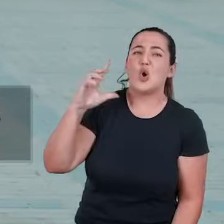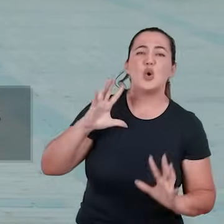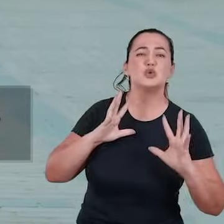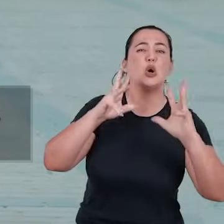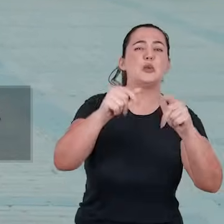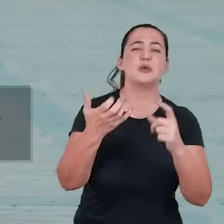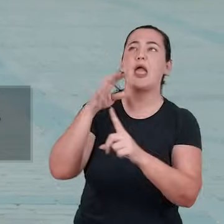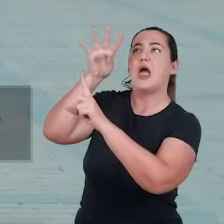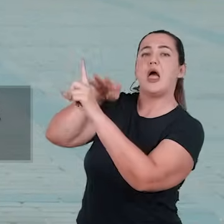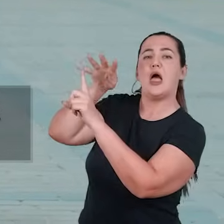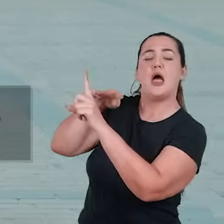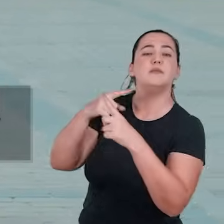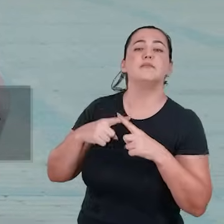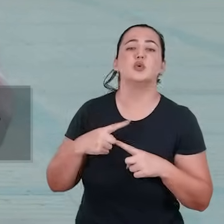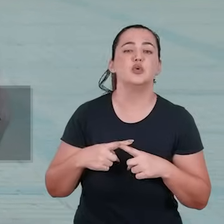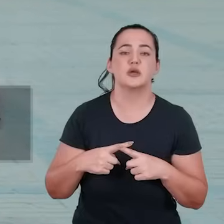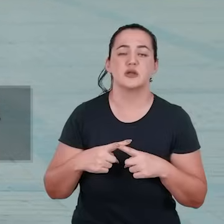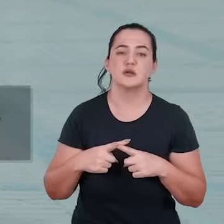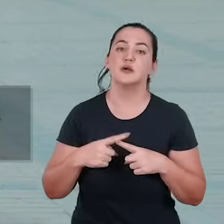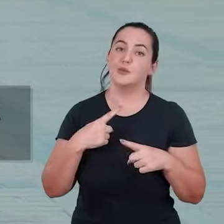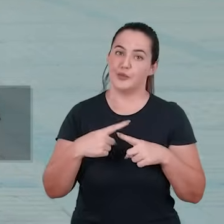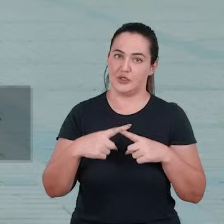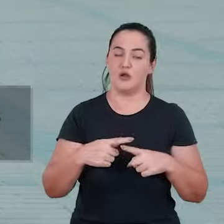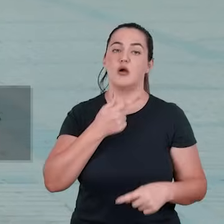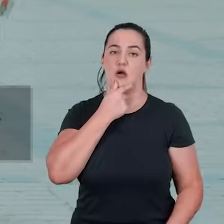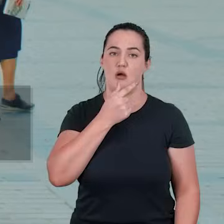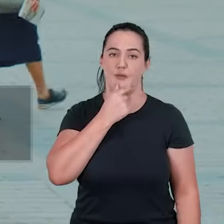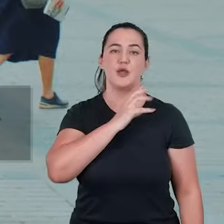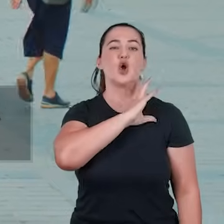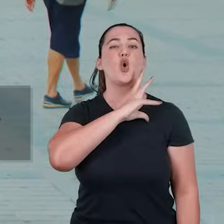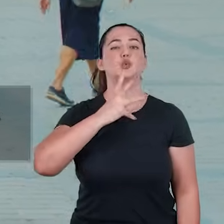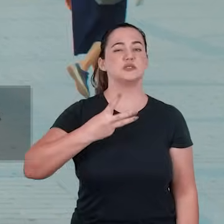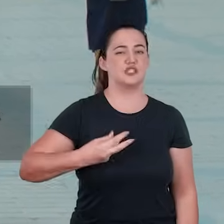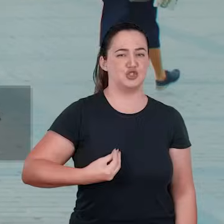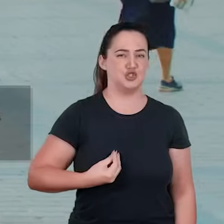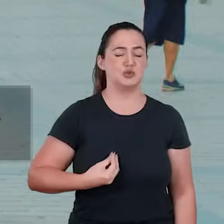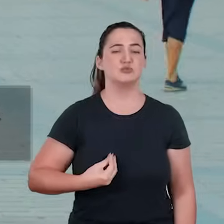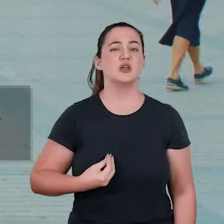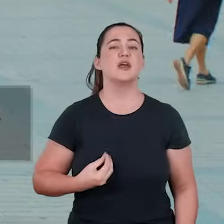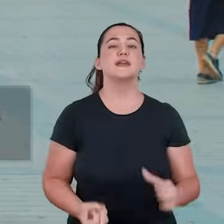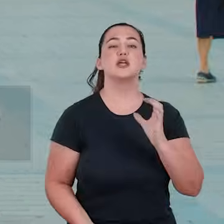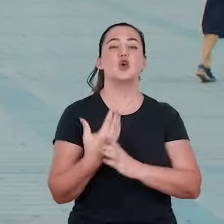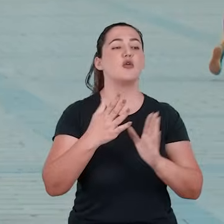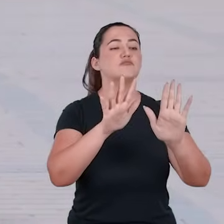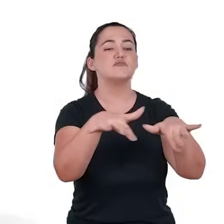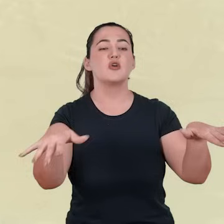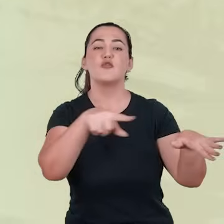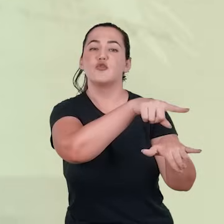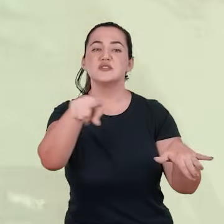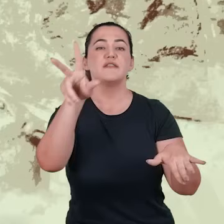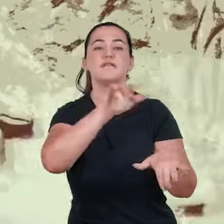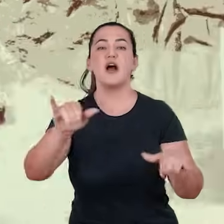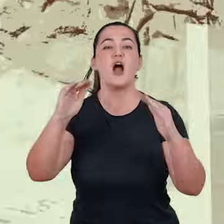lugar? Simples. Uma das coisas que Constantino implantou aqui com muita força foi o culto ao deus Mitras.